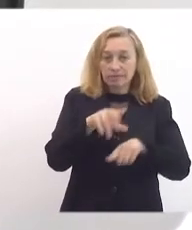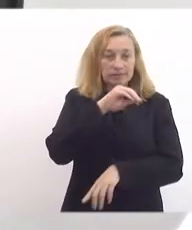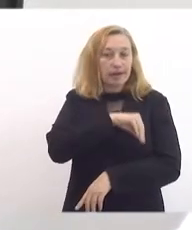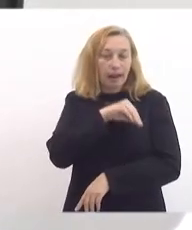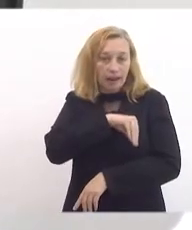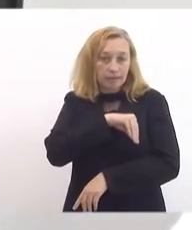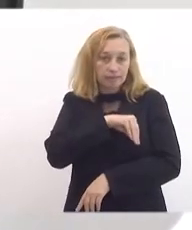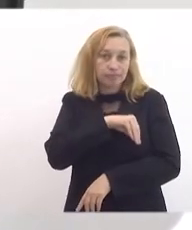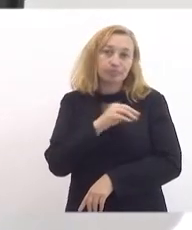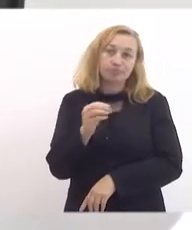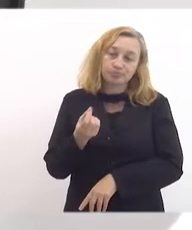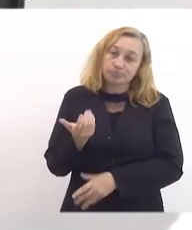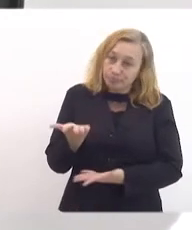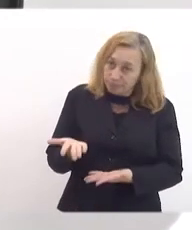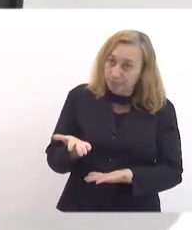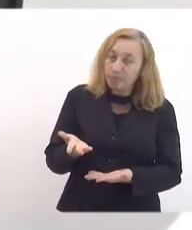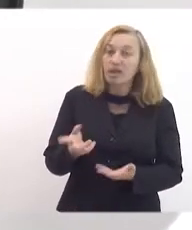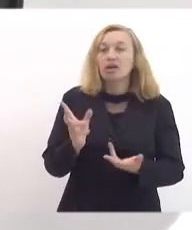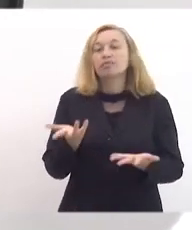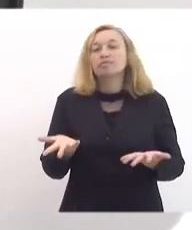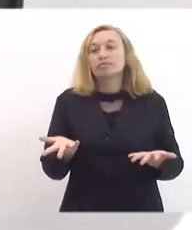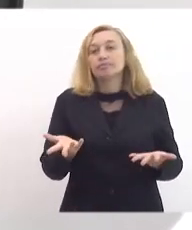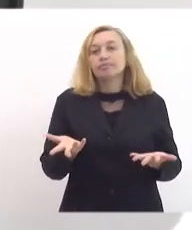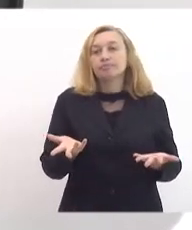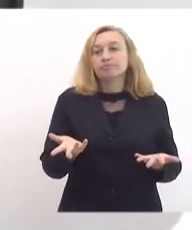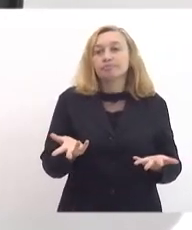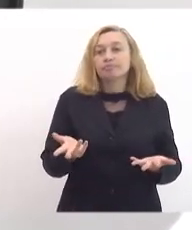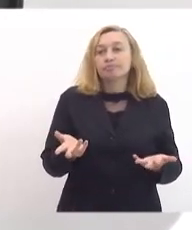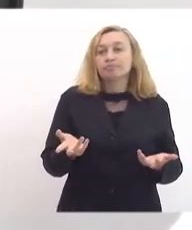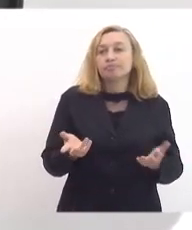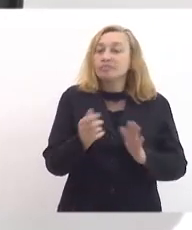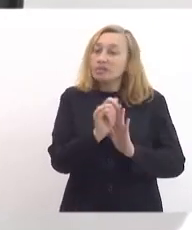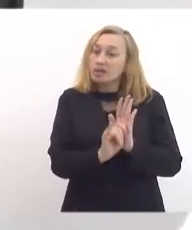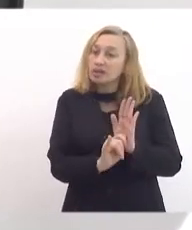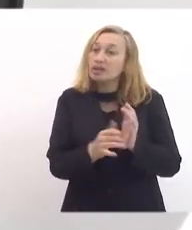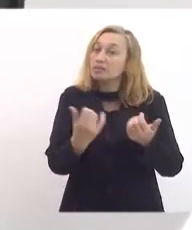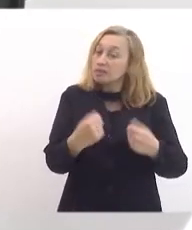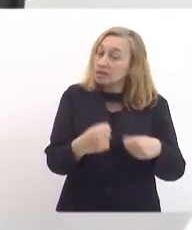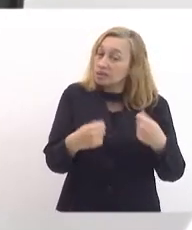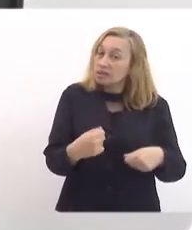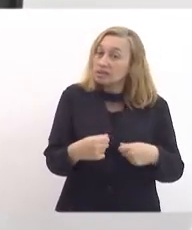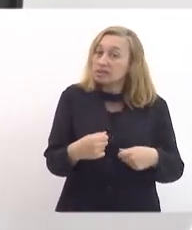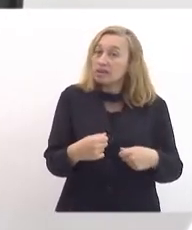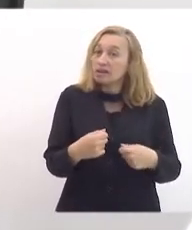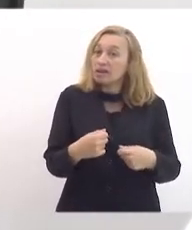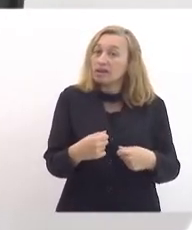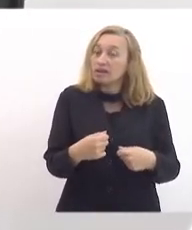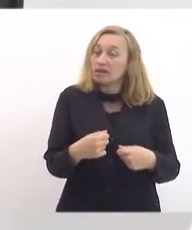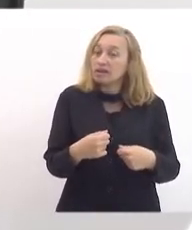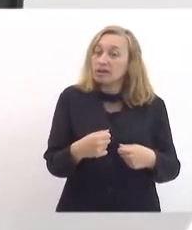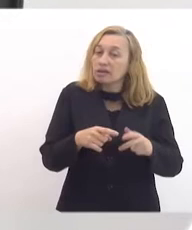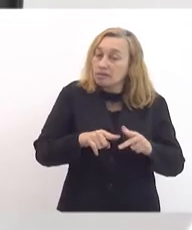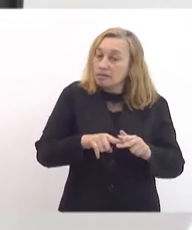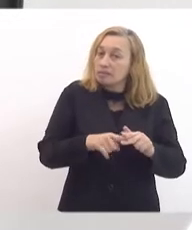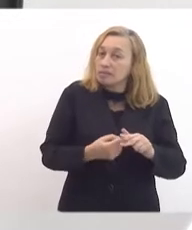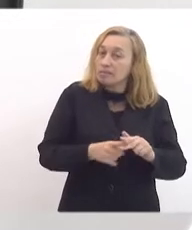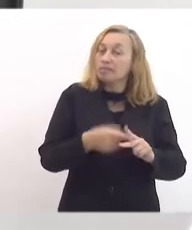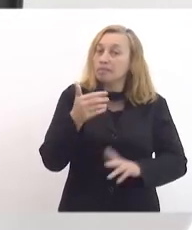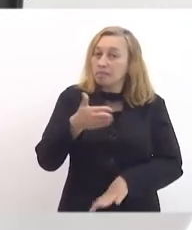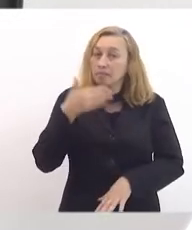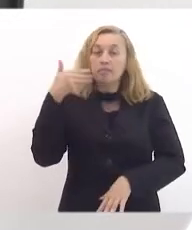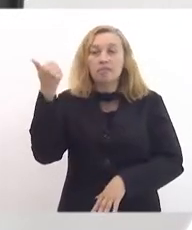renda Então acho que essa é uma uma redação que tem que se procurar aperfeiçoar